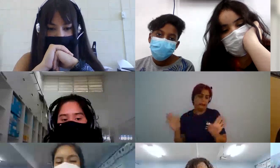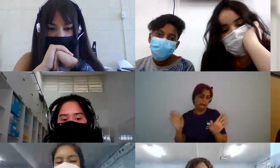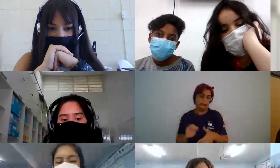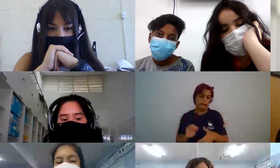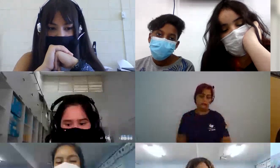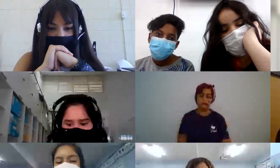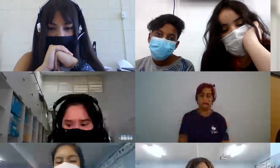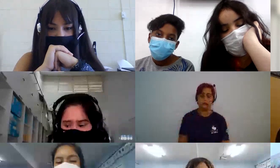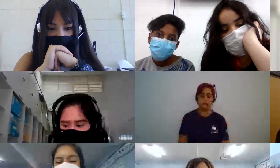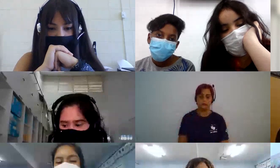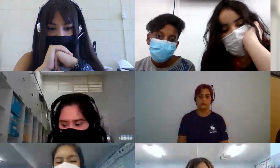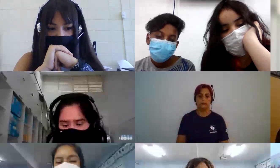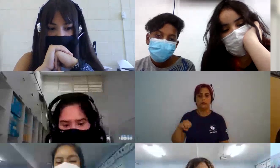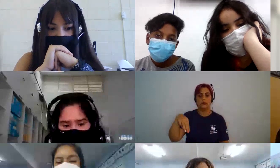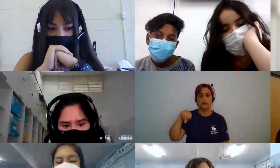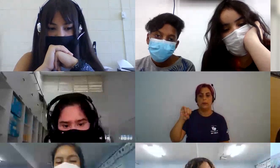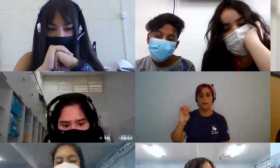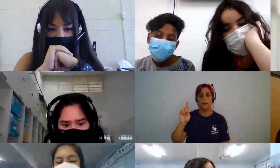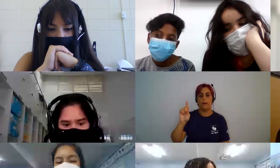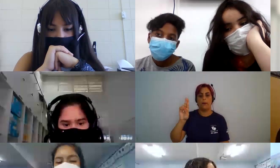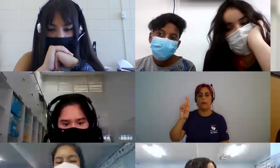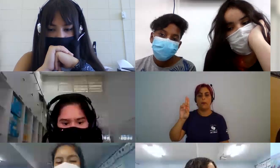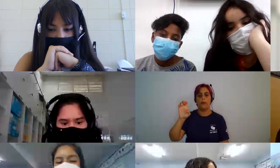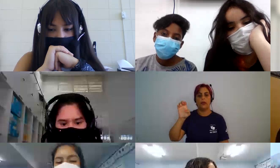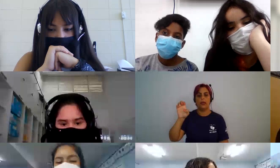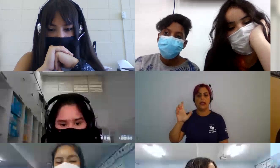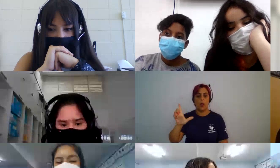Legal. Ô, Miguel, como é que você ajuda um